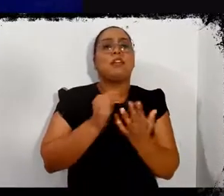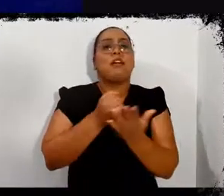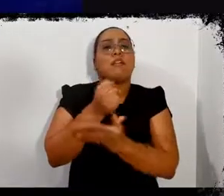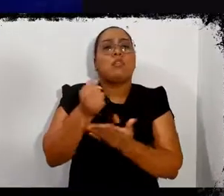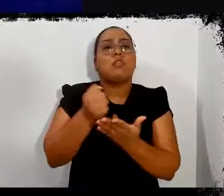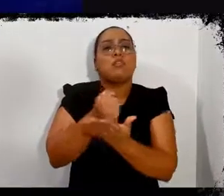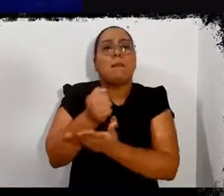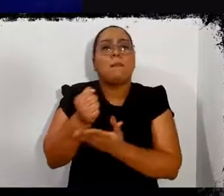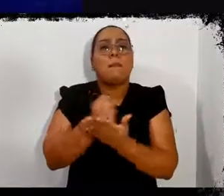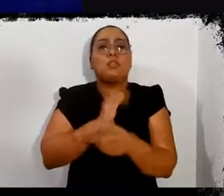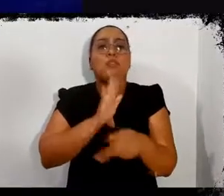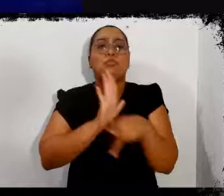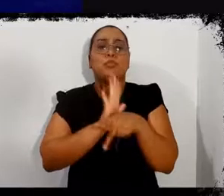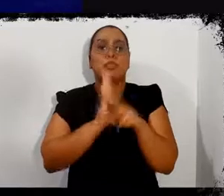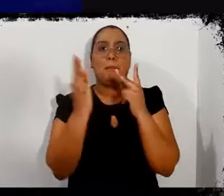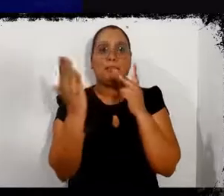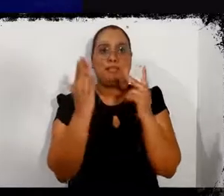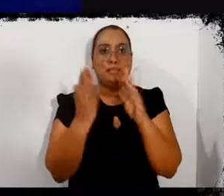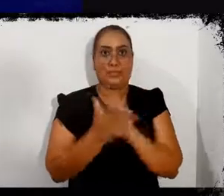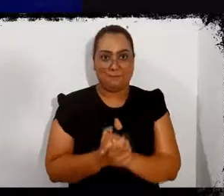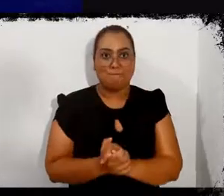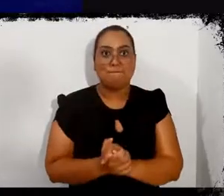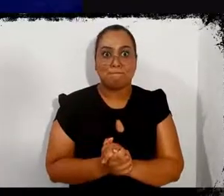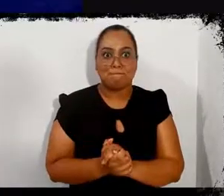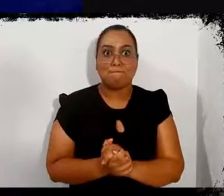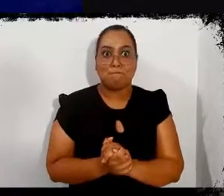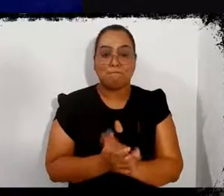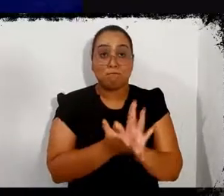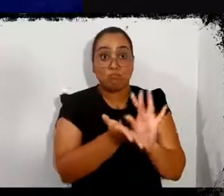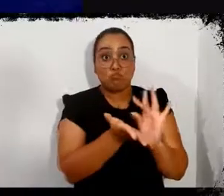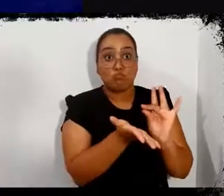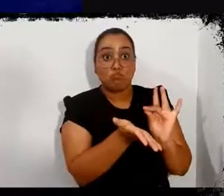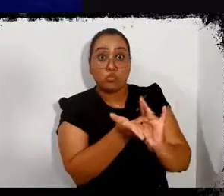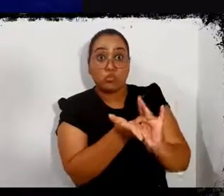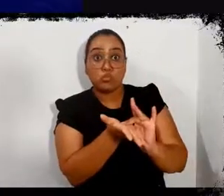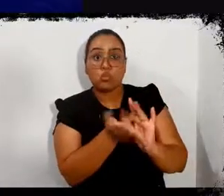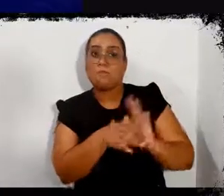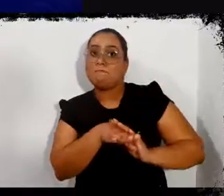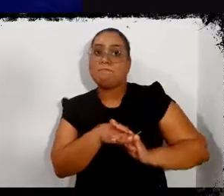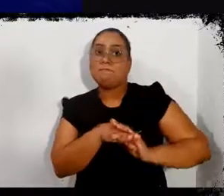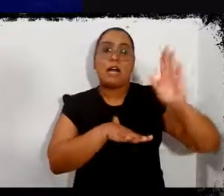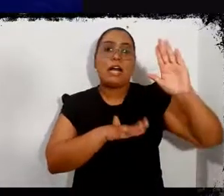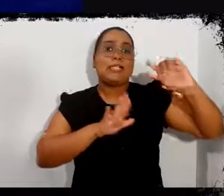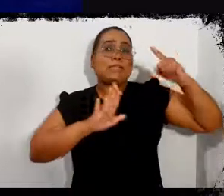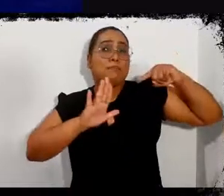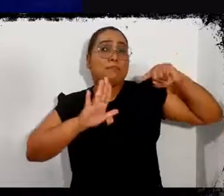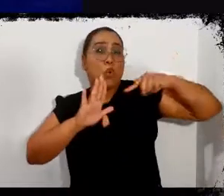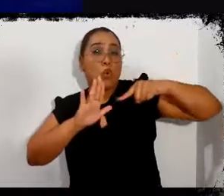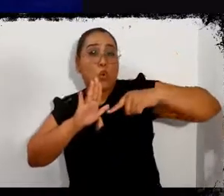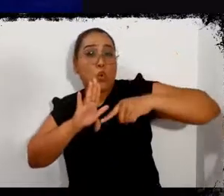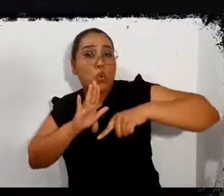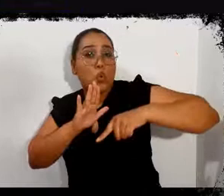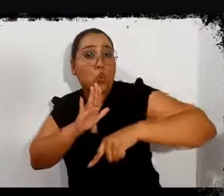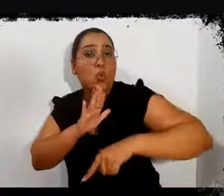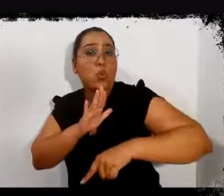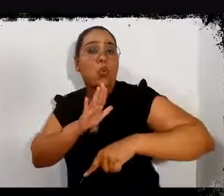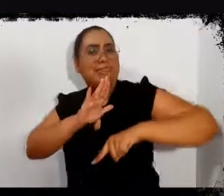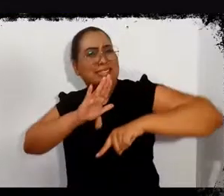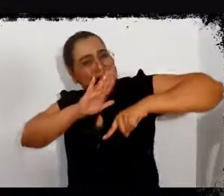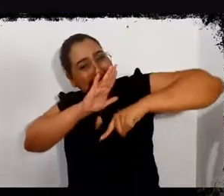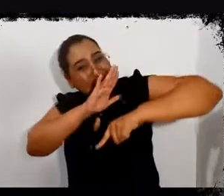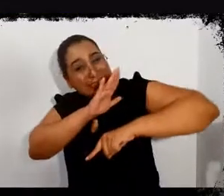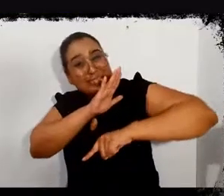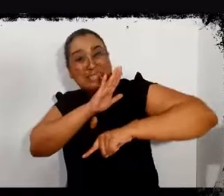O conceito central da psicologia junguiana ou